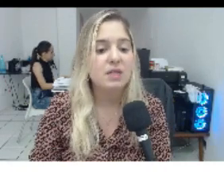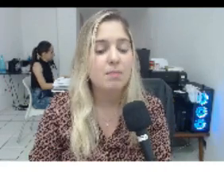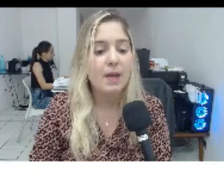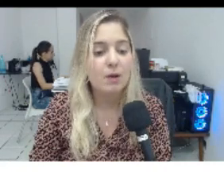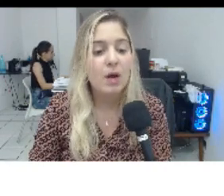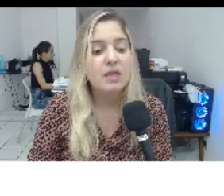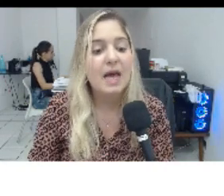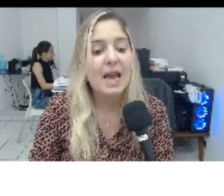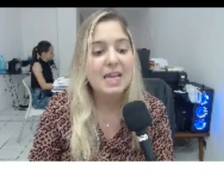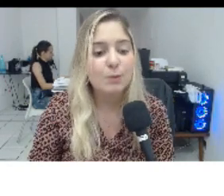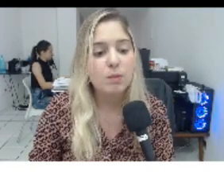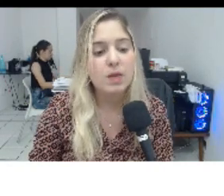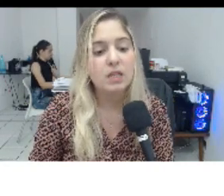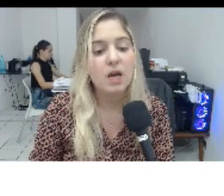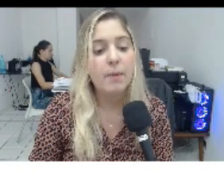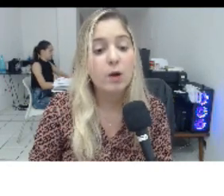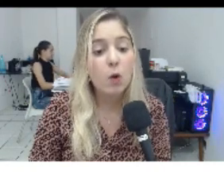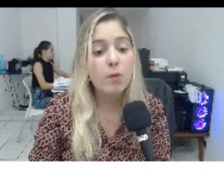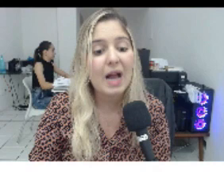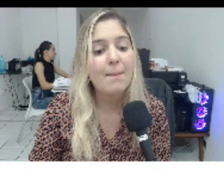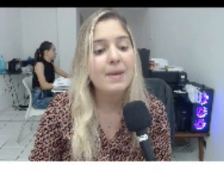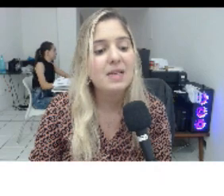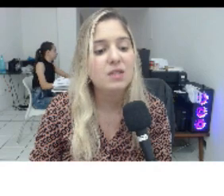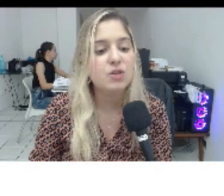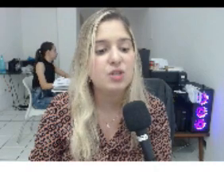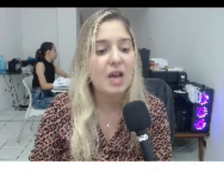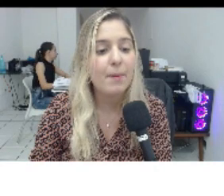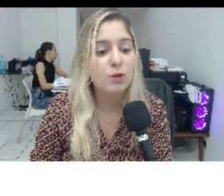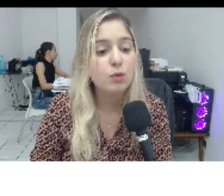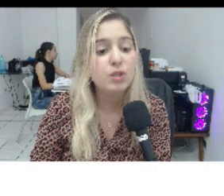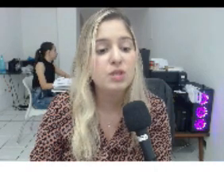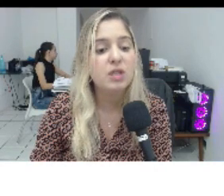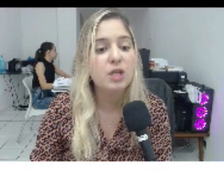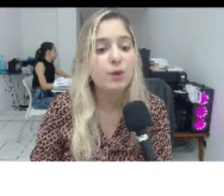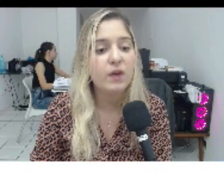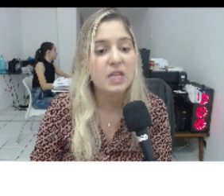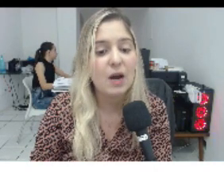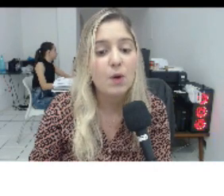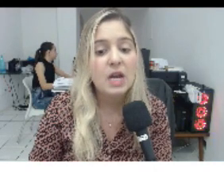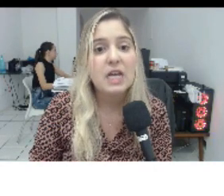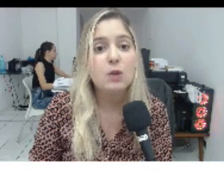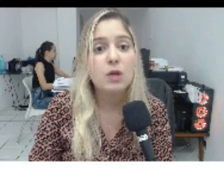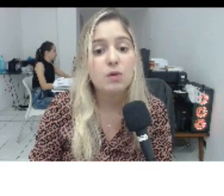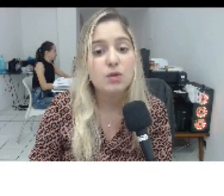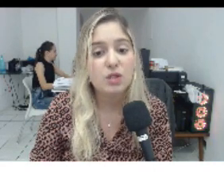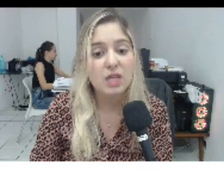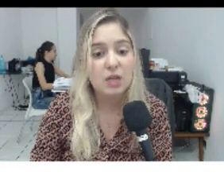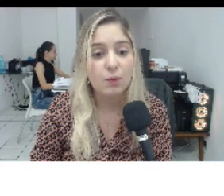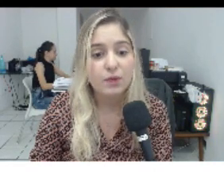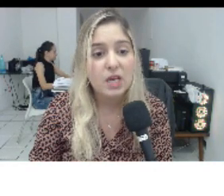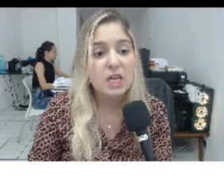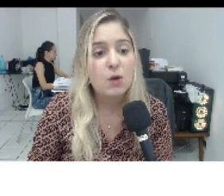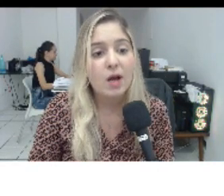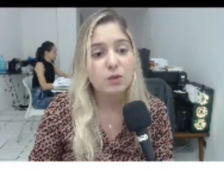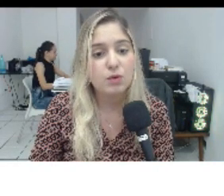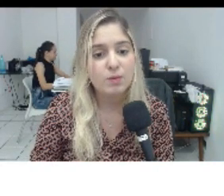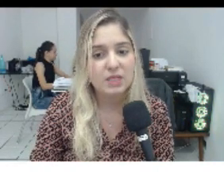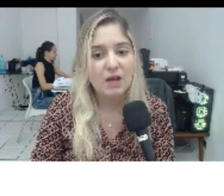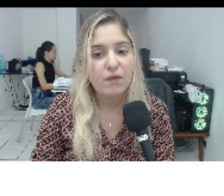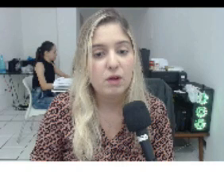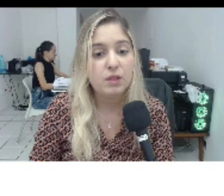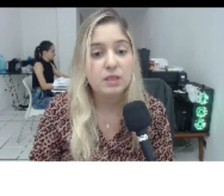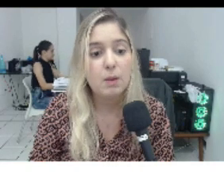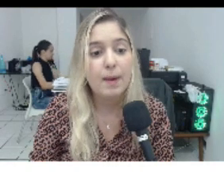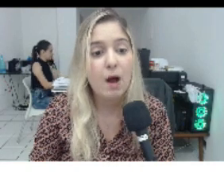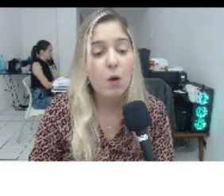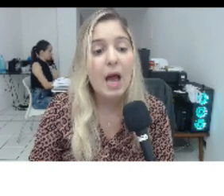saber o desempenho da ex-primeira-dama como cabeça de chapa no Distrito Federal e no Rio de Janeiro. E com as últimas